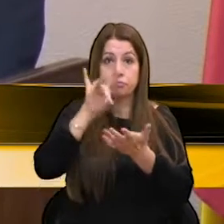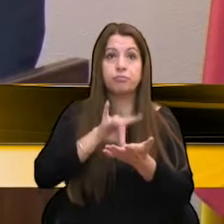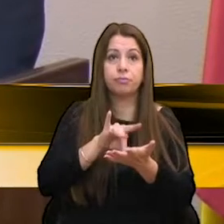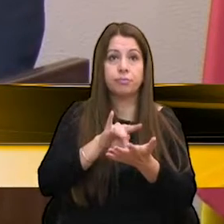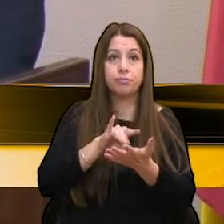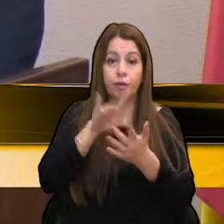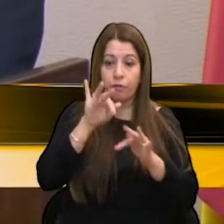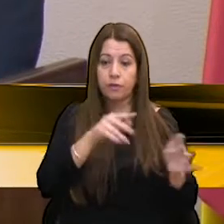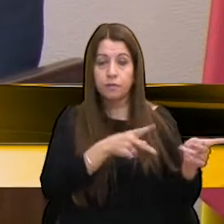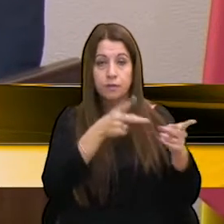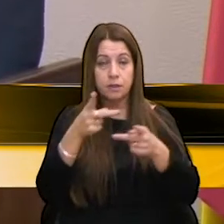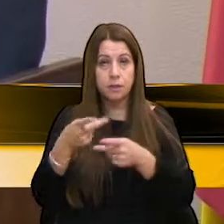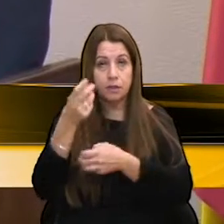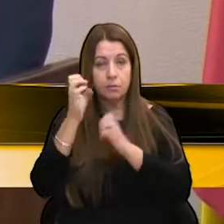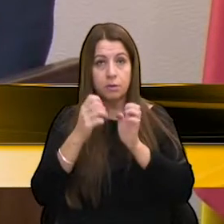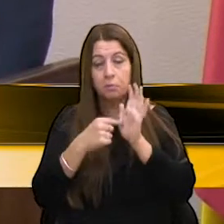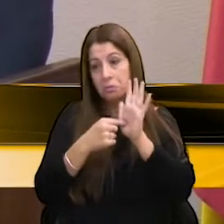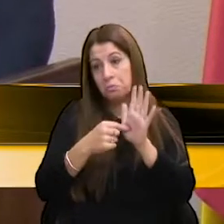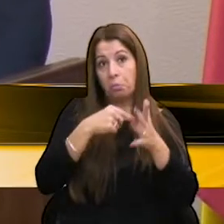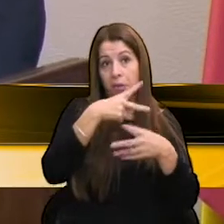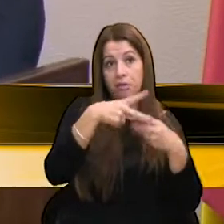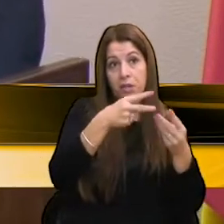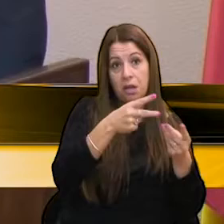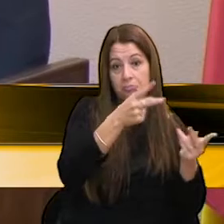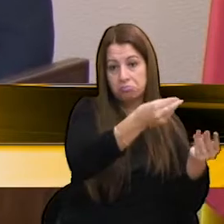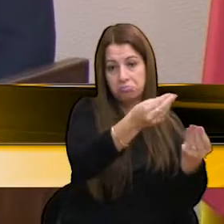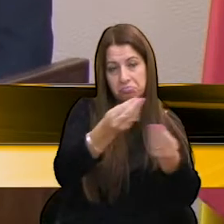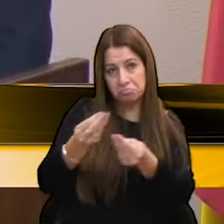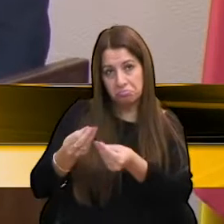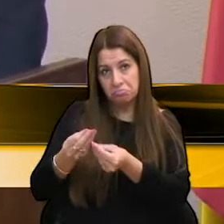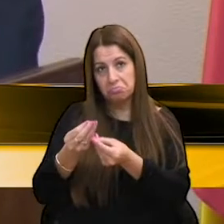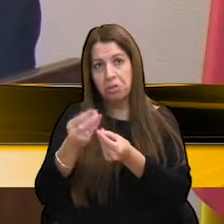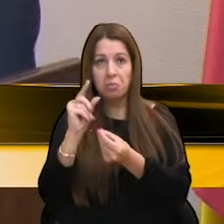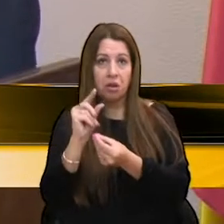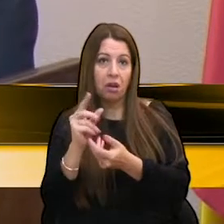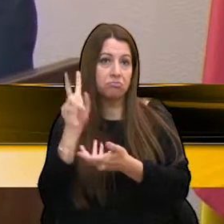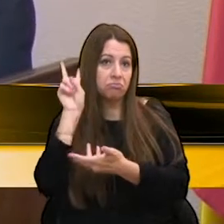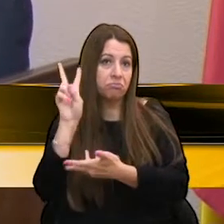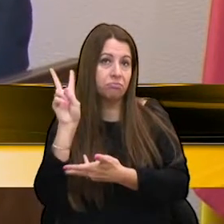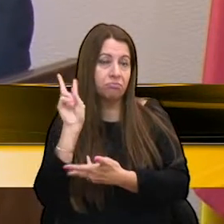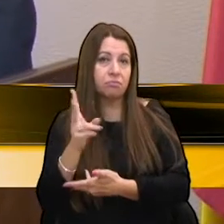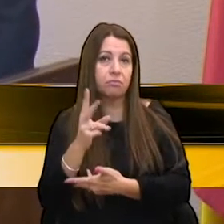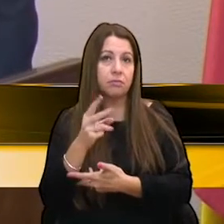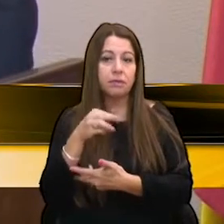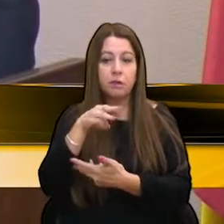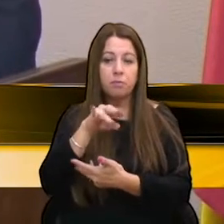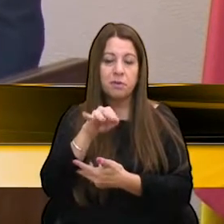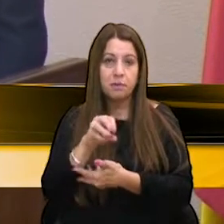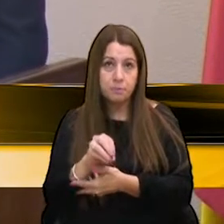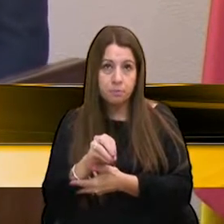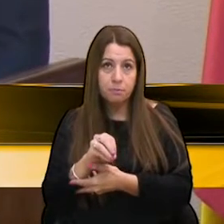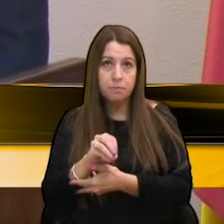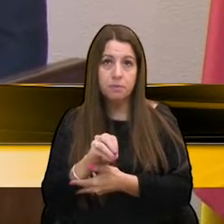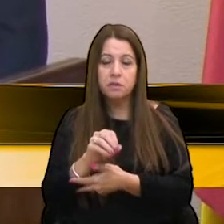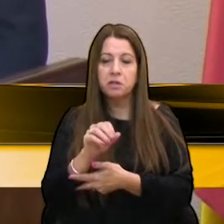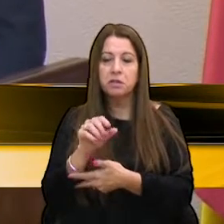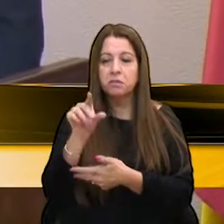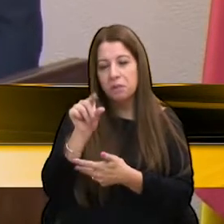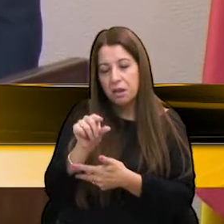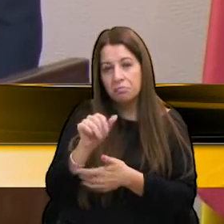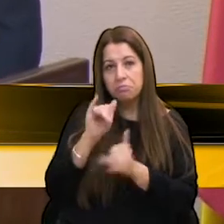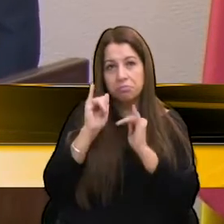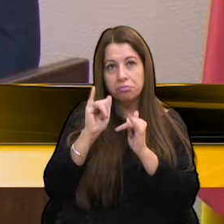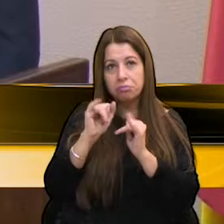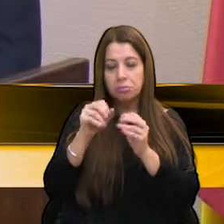ao final da visita. As empresas poderiam presentear, inclusive, os visitantes com uma pequena lembrança, um pequeno mimo, um pequeno ônibusinho, enfim,